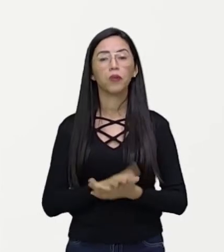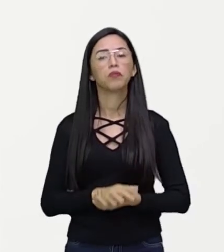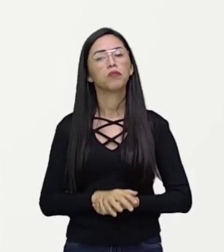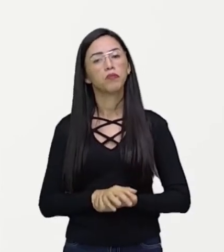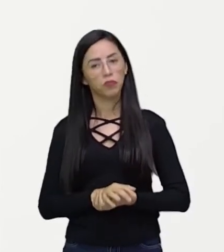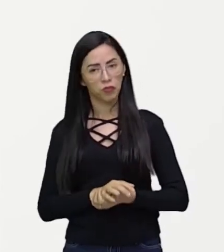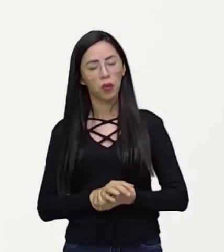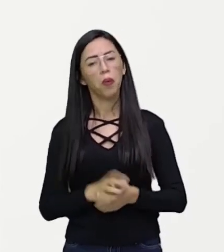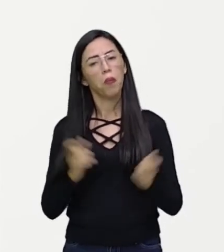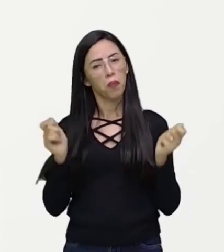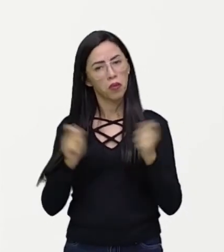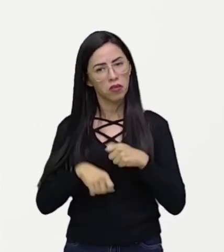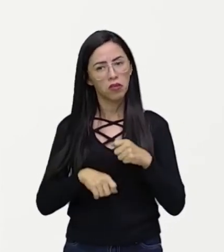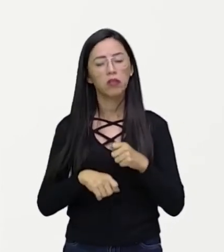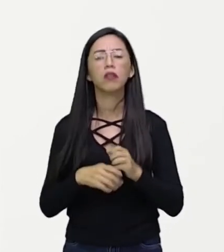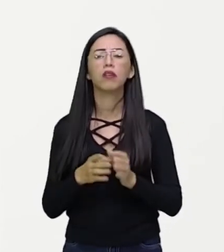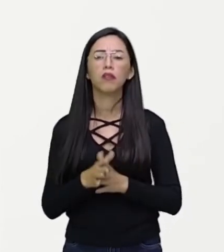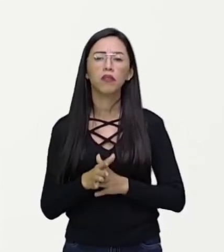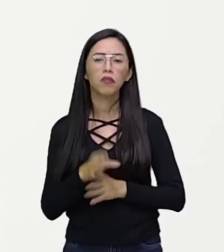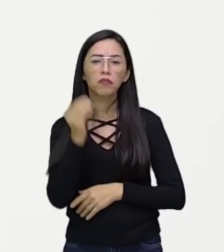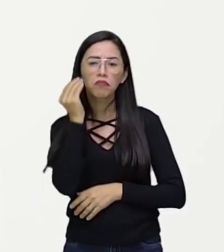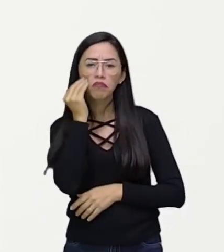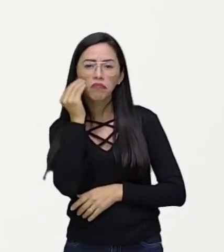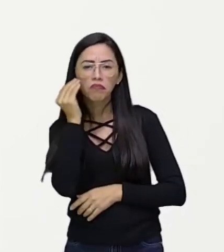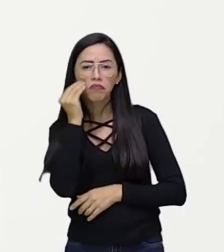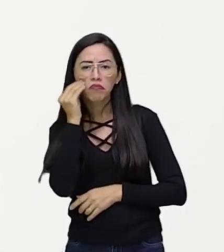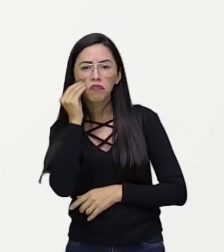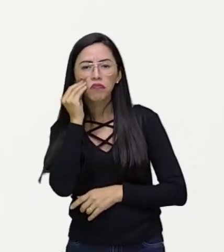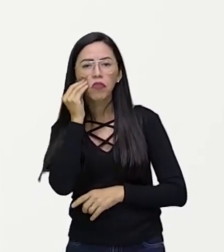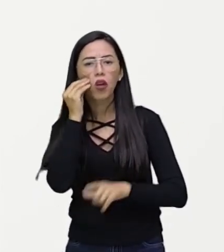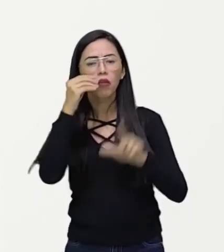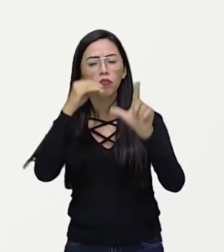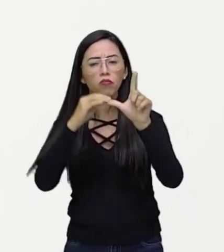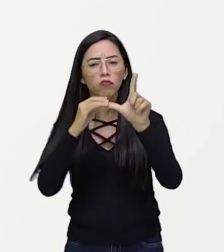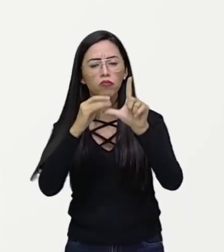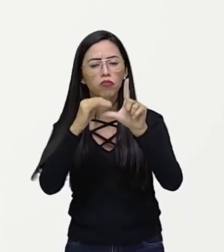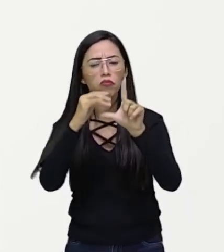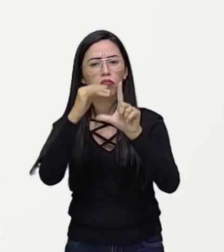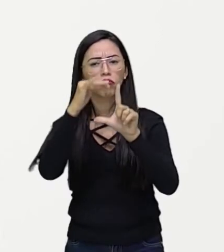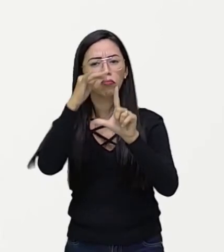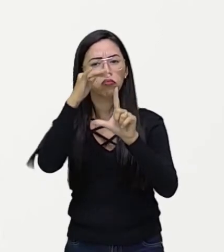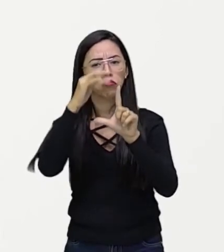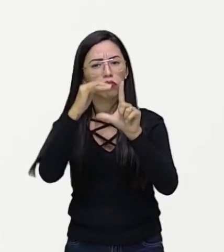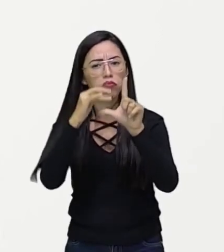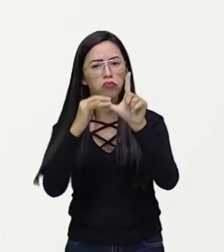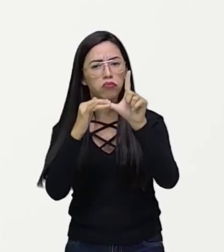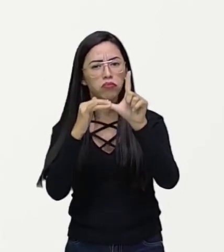de medidas de capacidade. Qual é o instrumento?